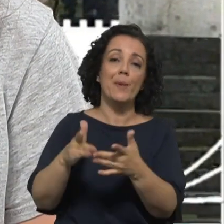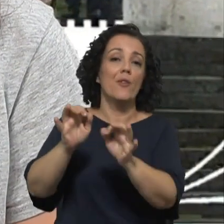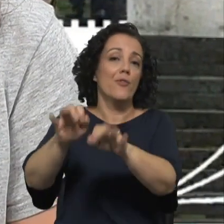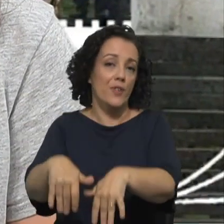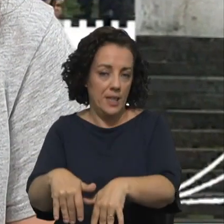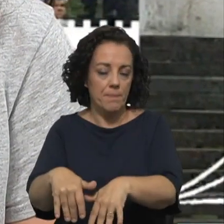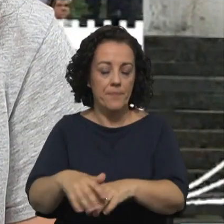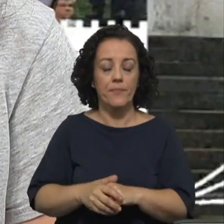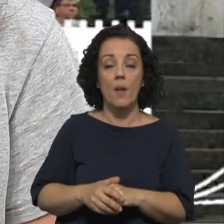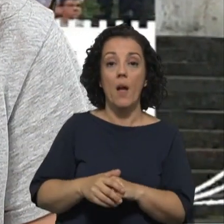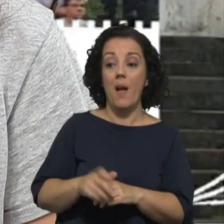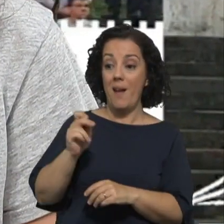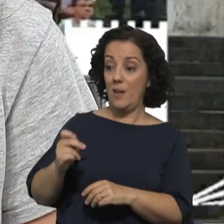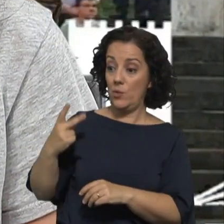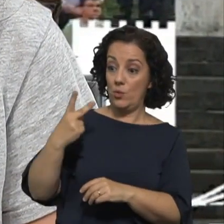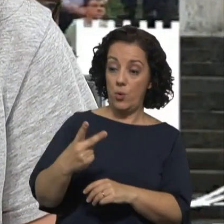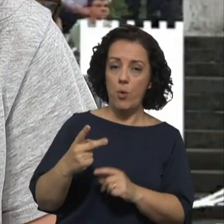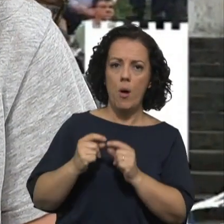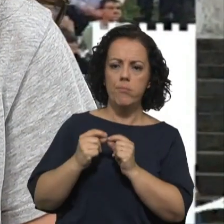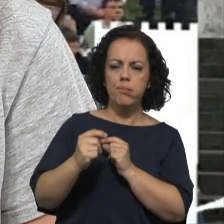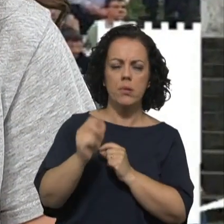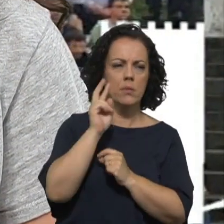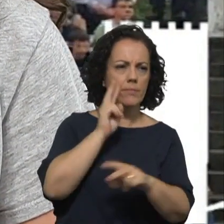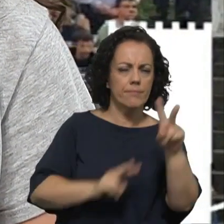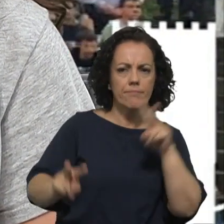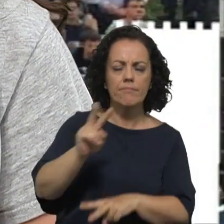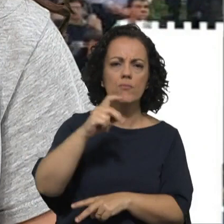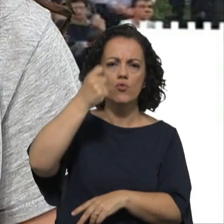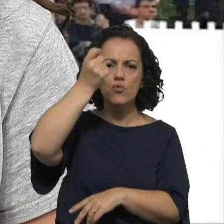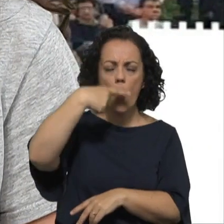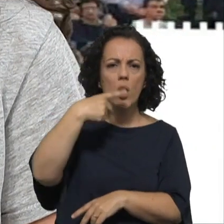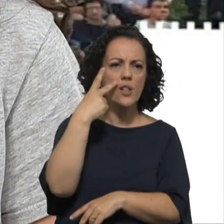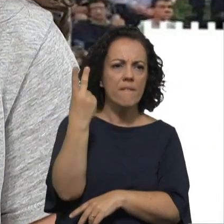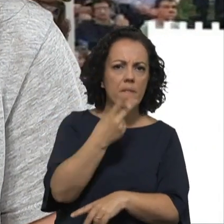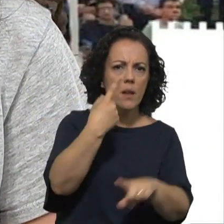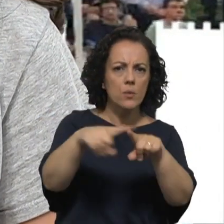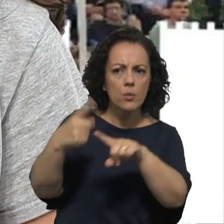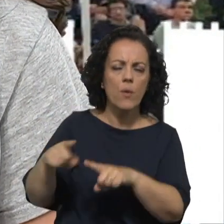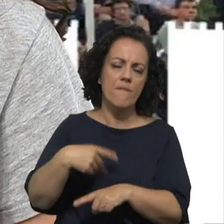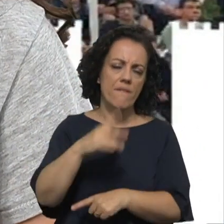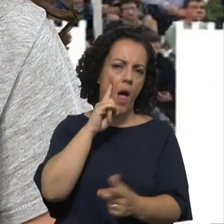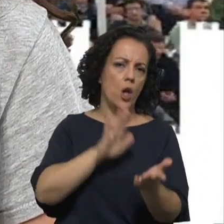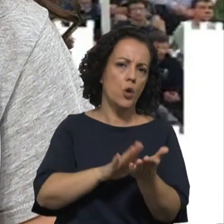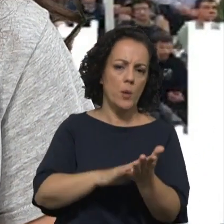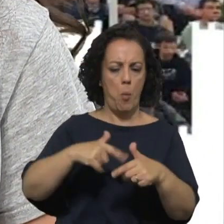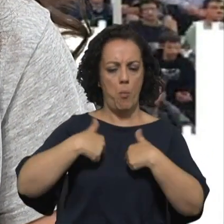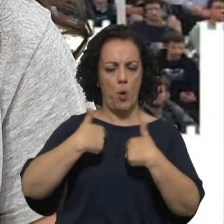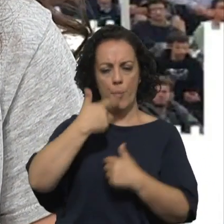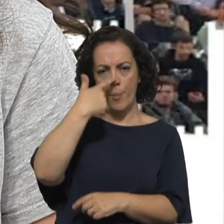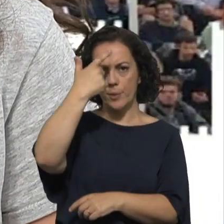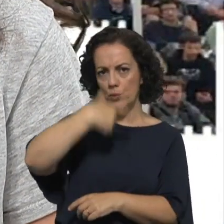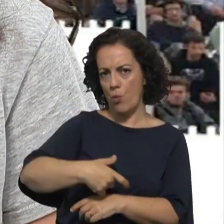vendo, através de histórias de vida, vai ser lançado um documentário de histórias de vida na primeira pessoa do